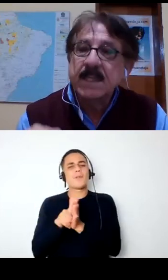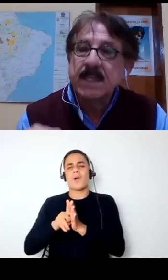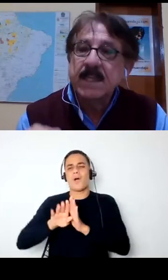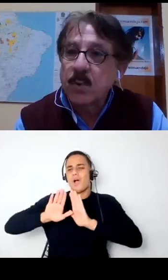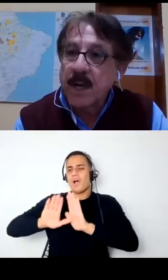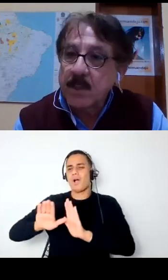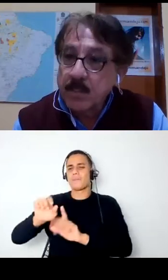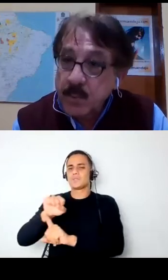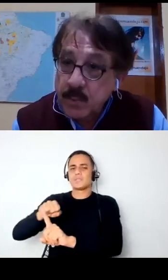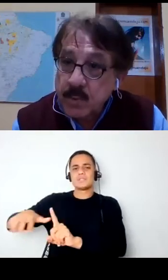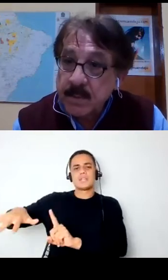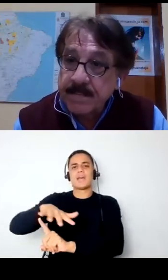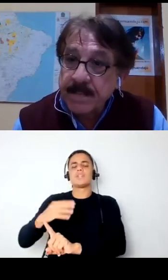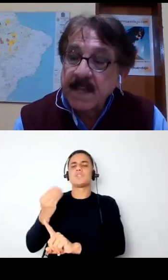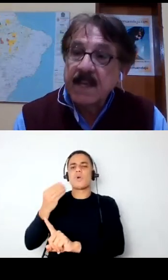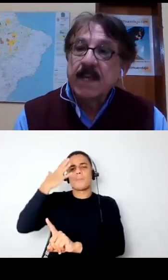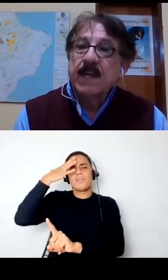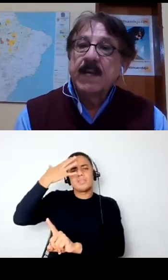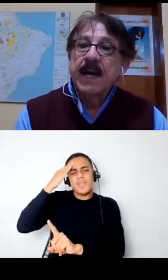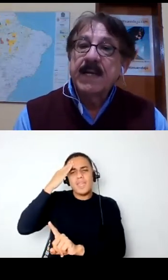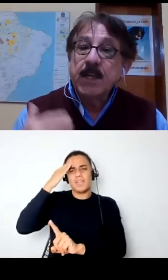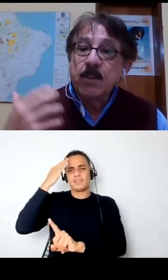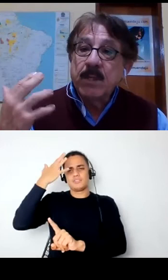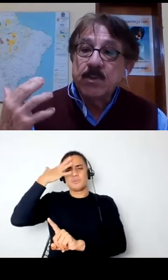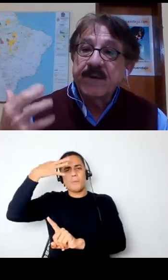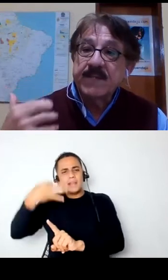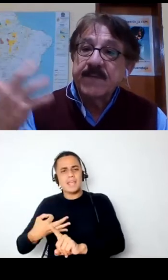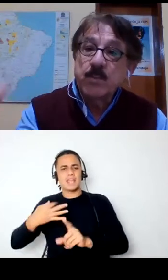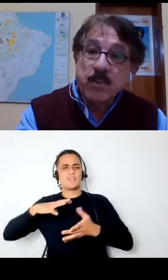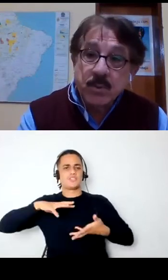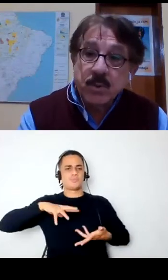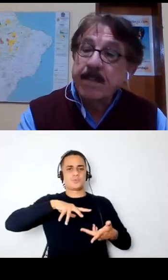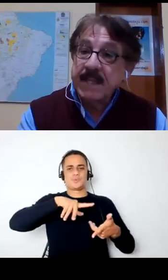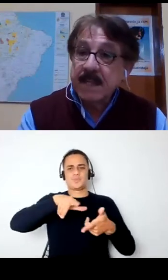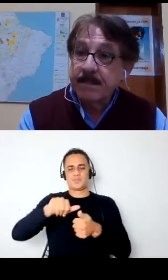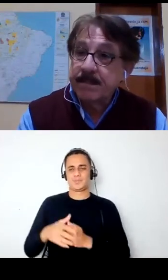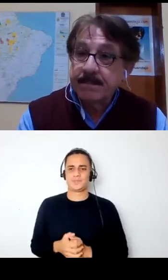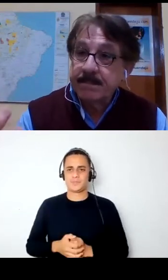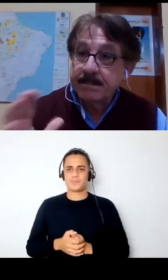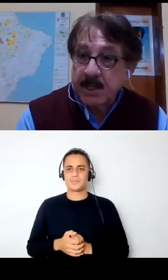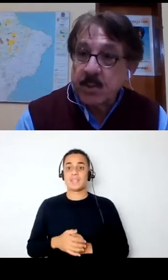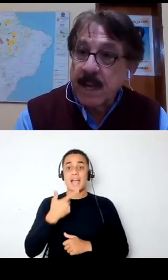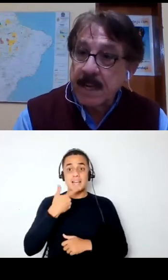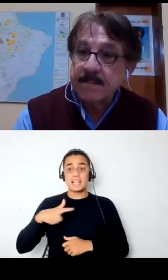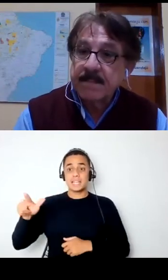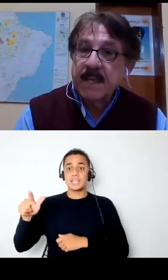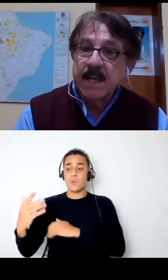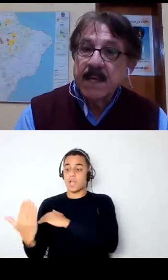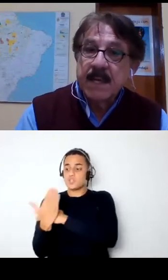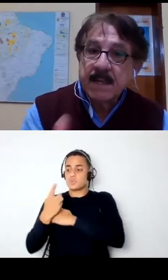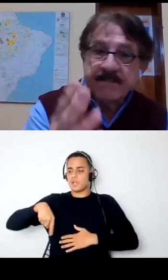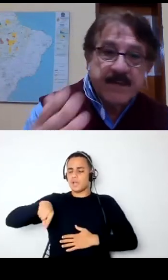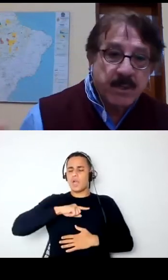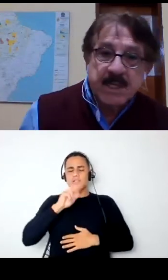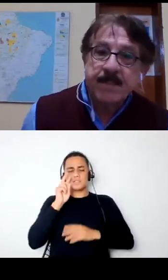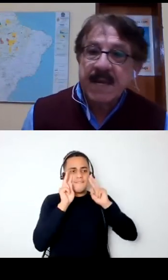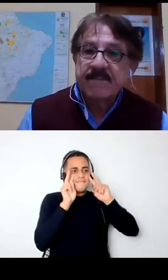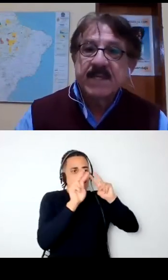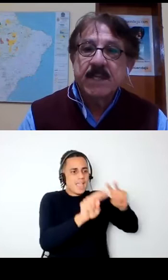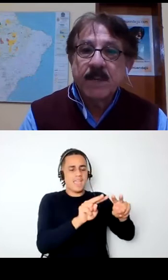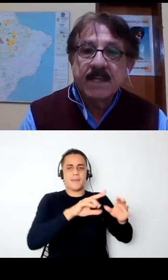cada língua é um resultado de um processo histórico único de uma caminhada de uma parcela da